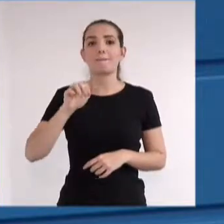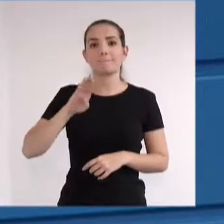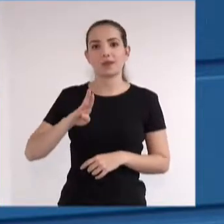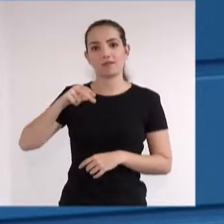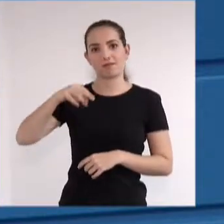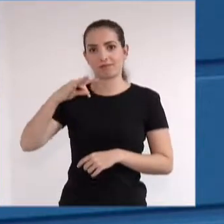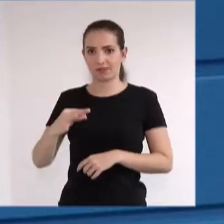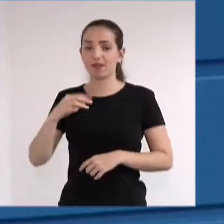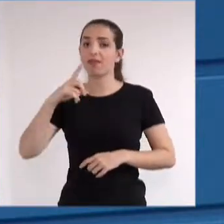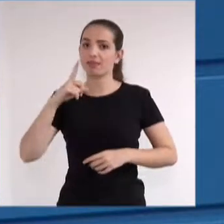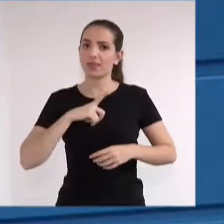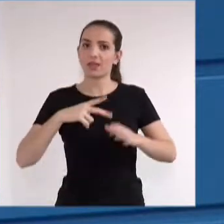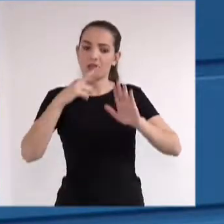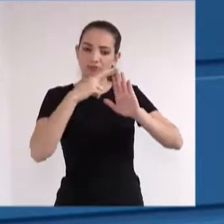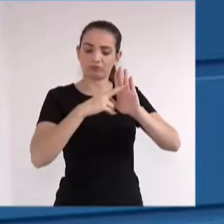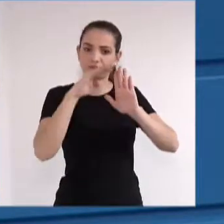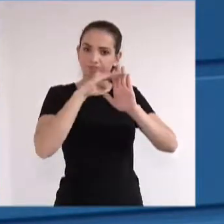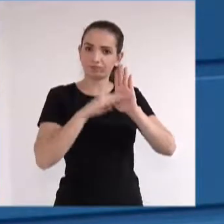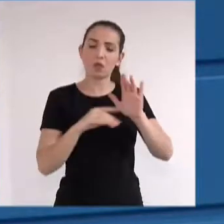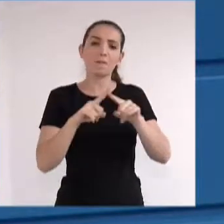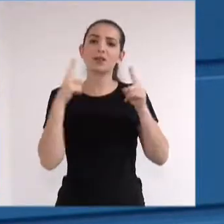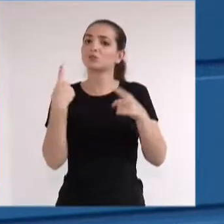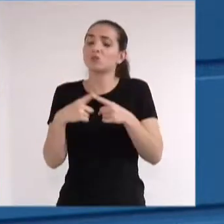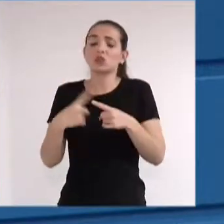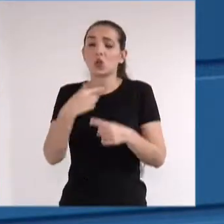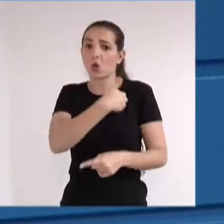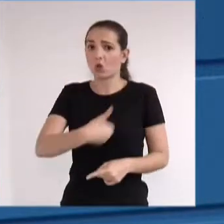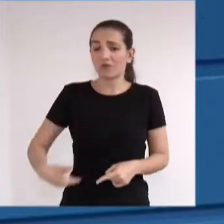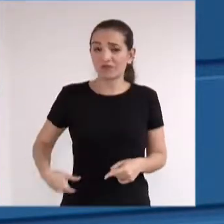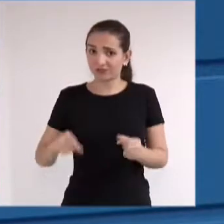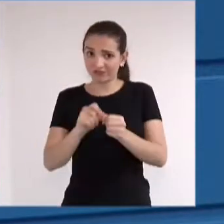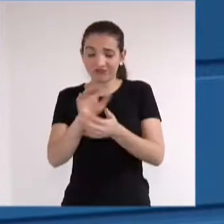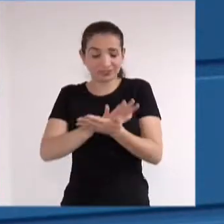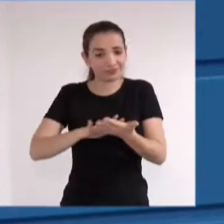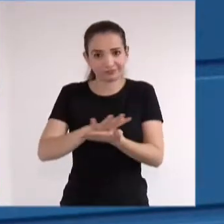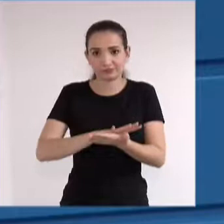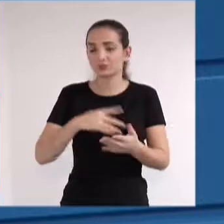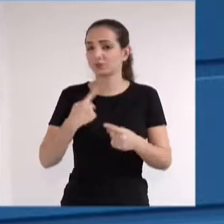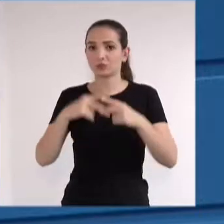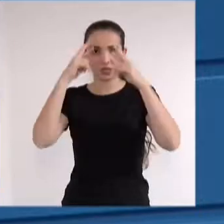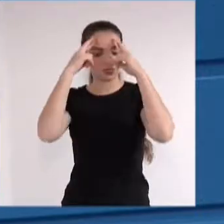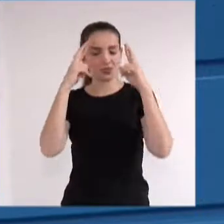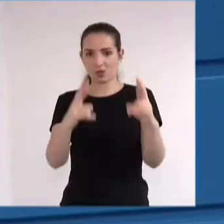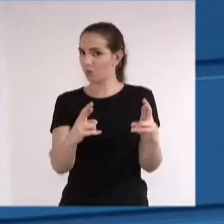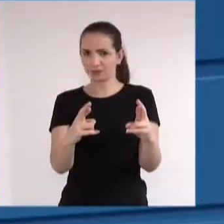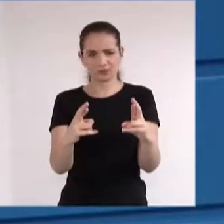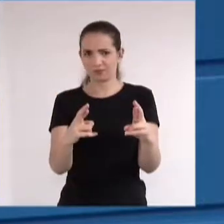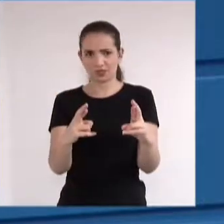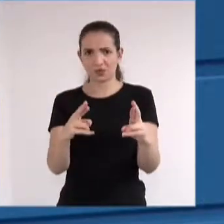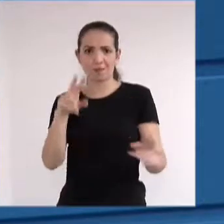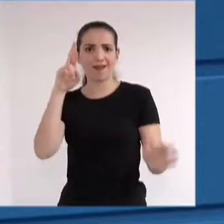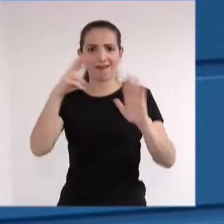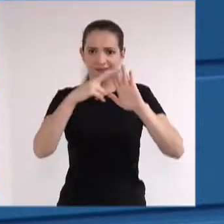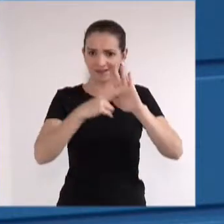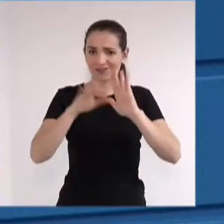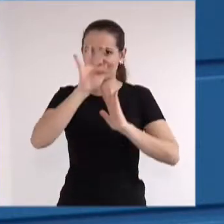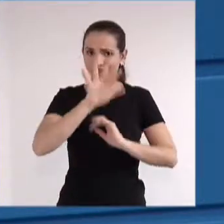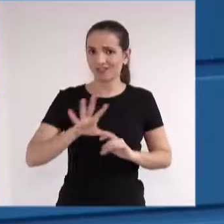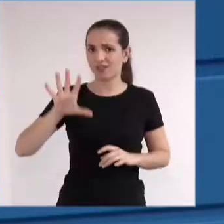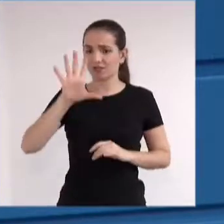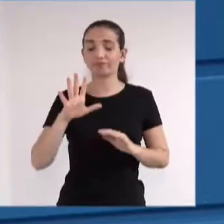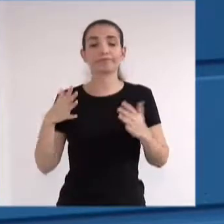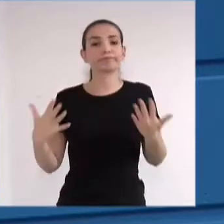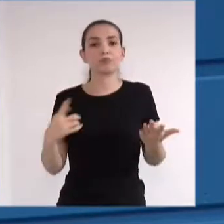nosso do Estado não coloca isso em funcionamento? Está desrespeitando uma normatização federal. E